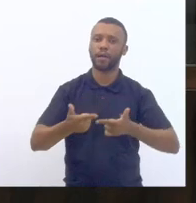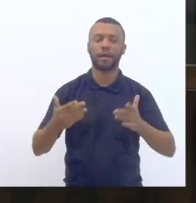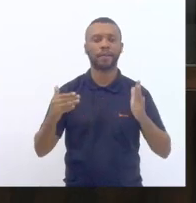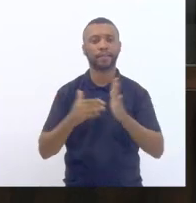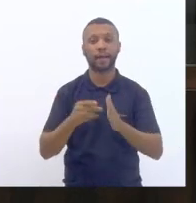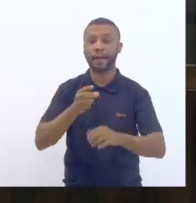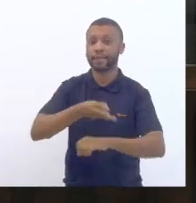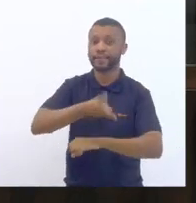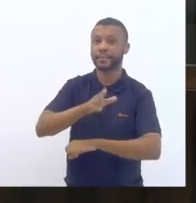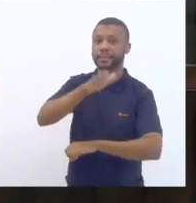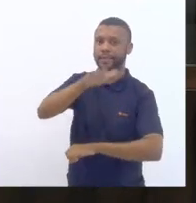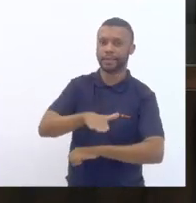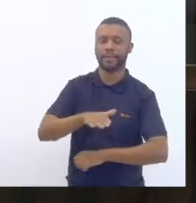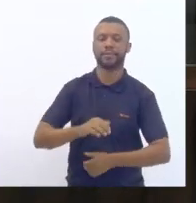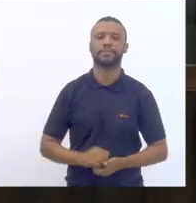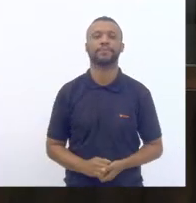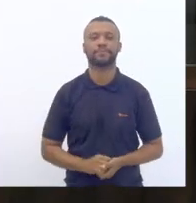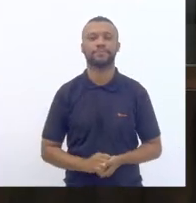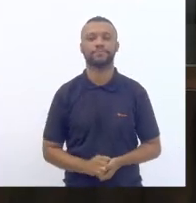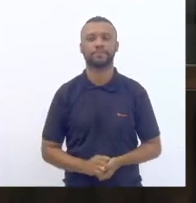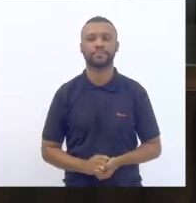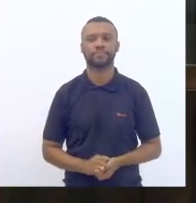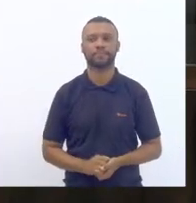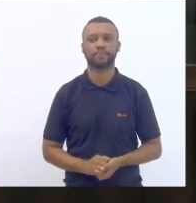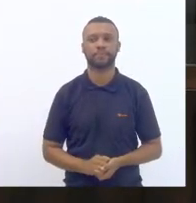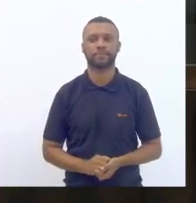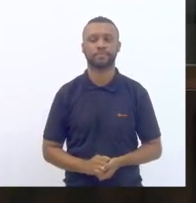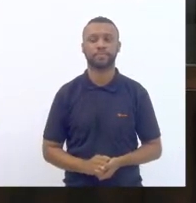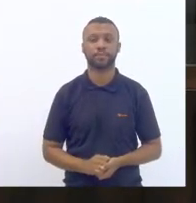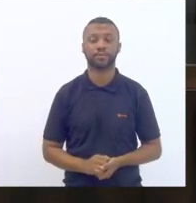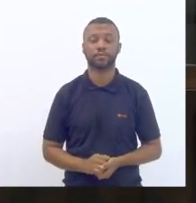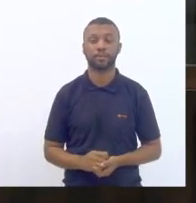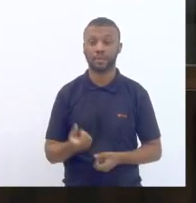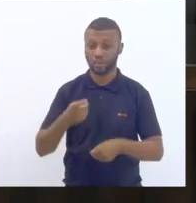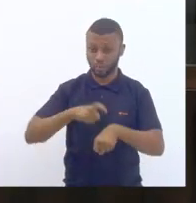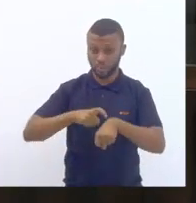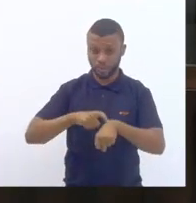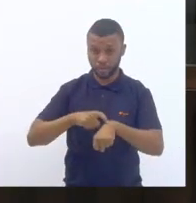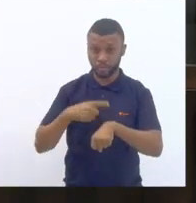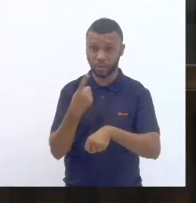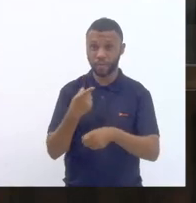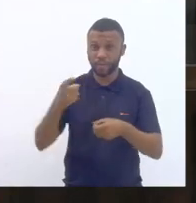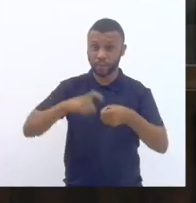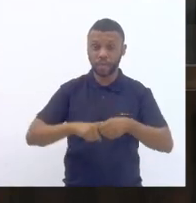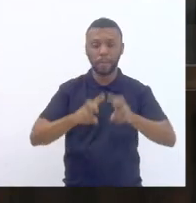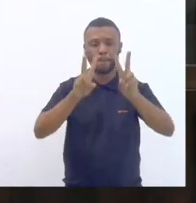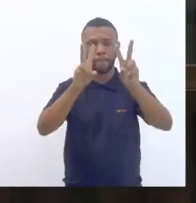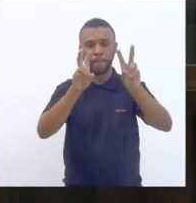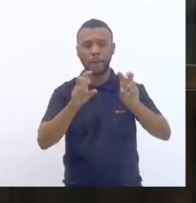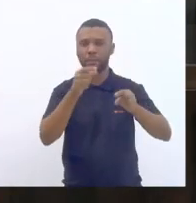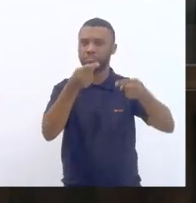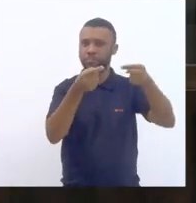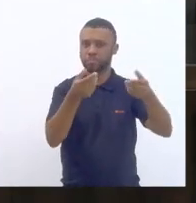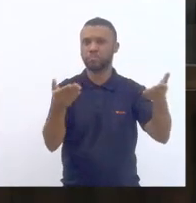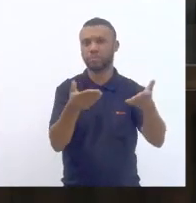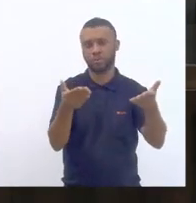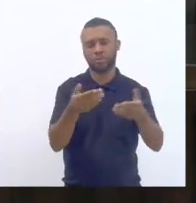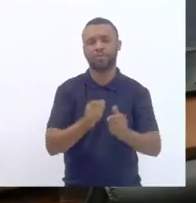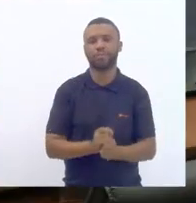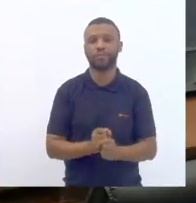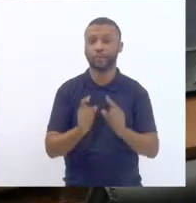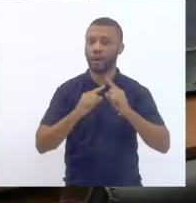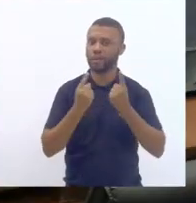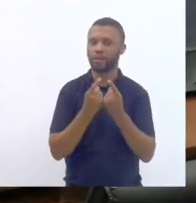até as 15 horas e quando retornaremos com a ordem do dia está suspensa a